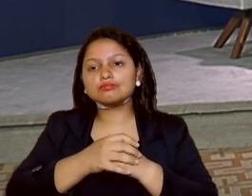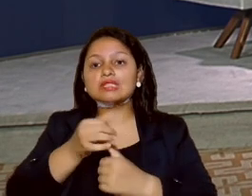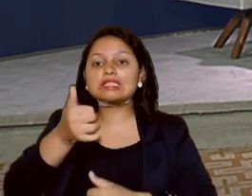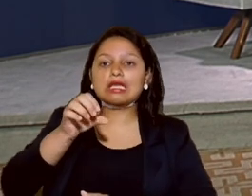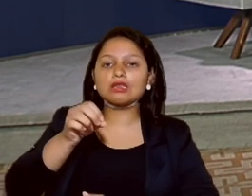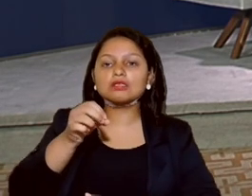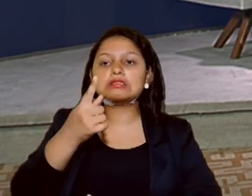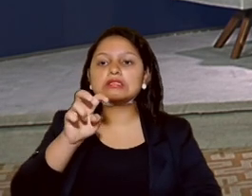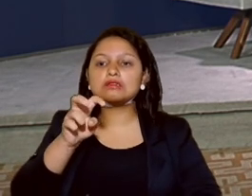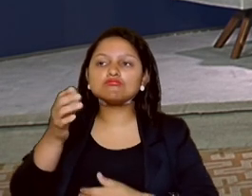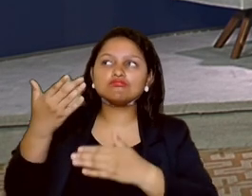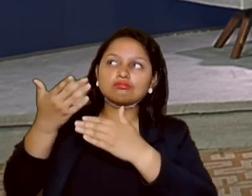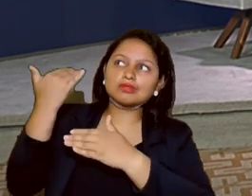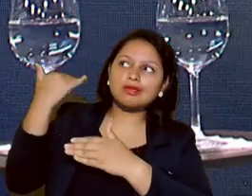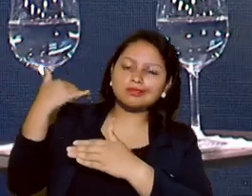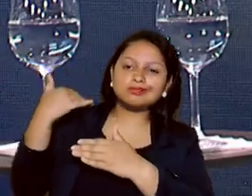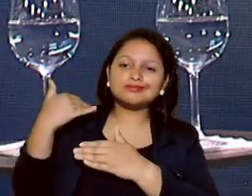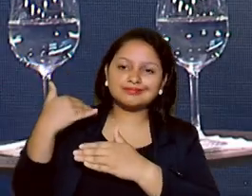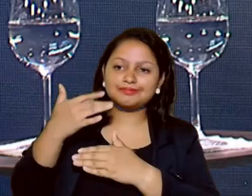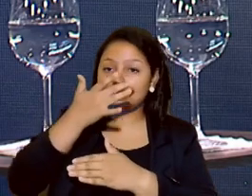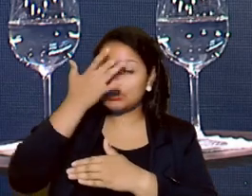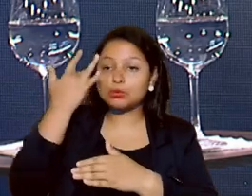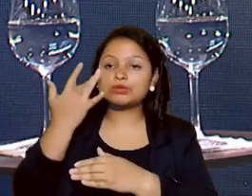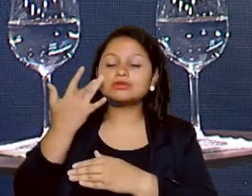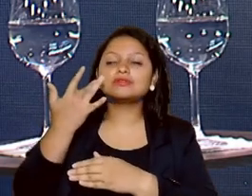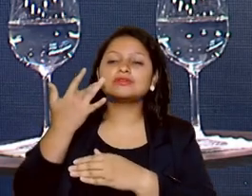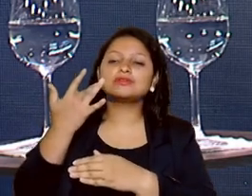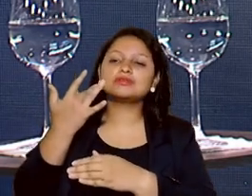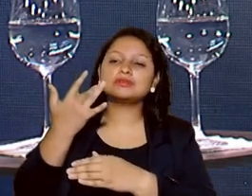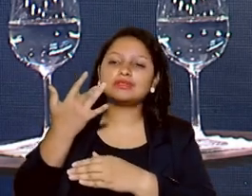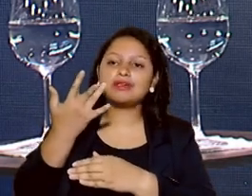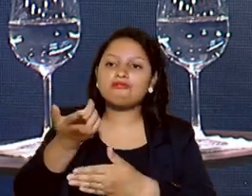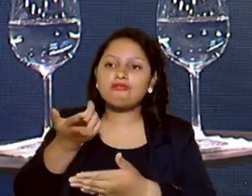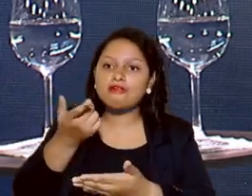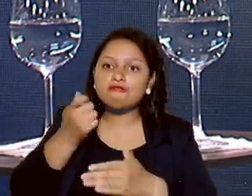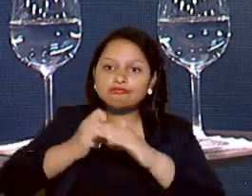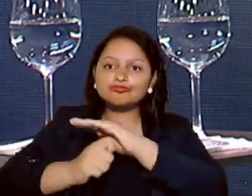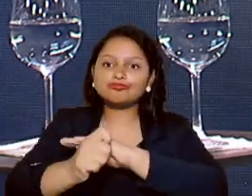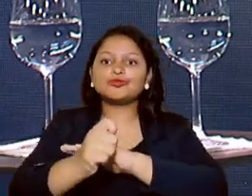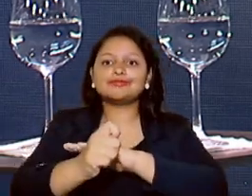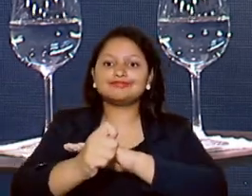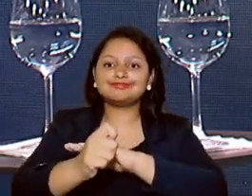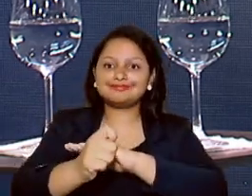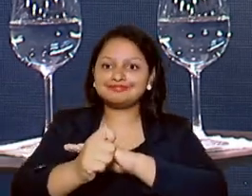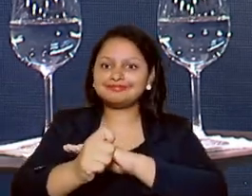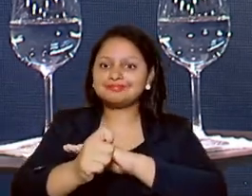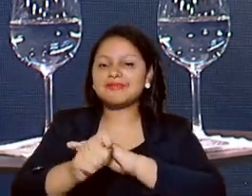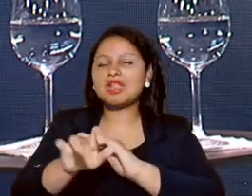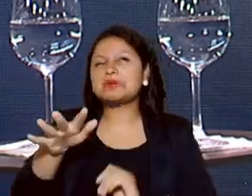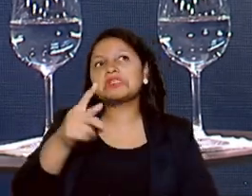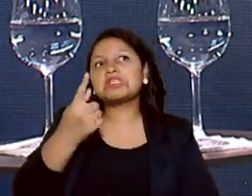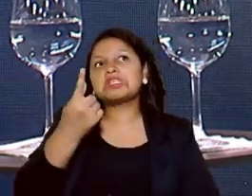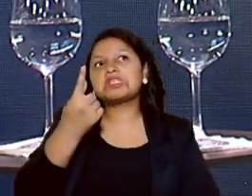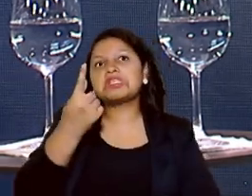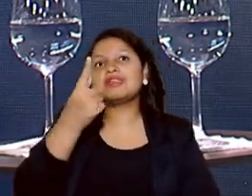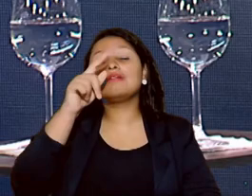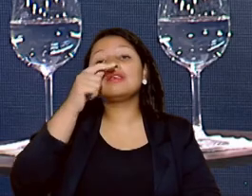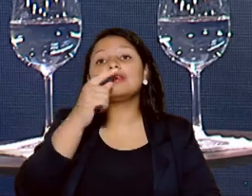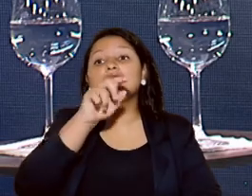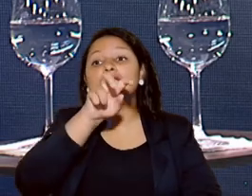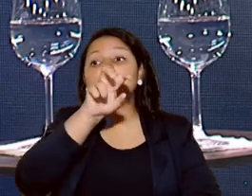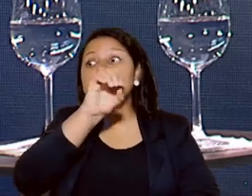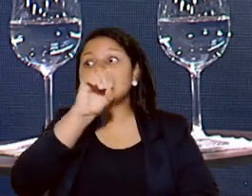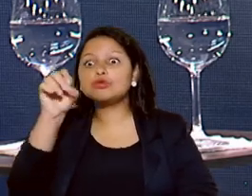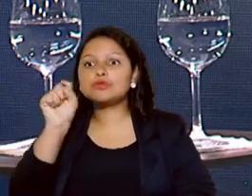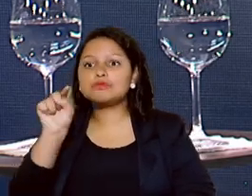a quantidade de investidores na Bolsa de Valores era de 500 500 mil investidores hoje a gente tem